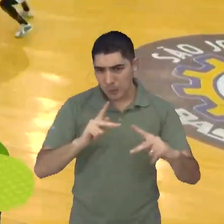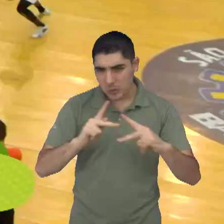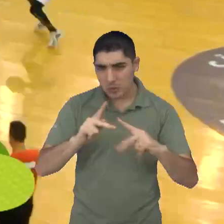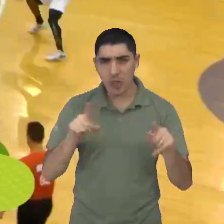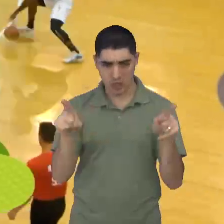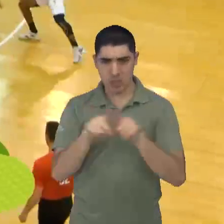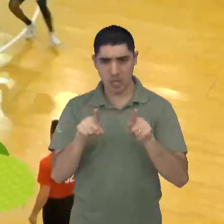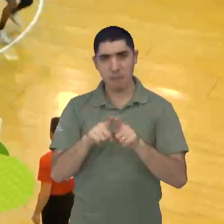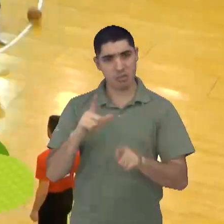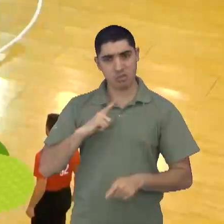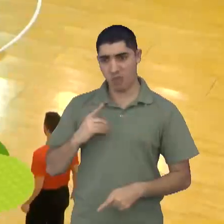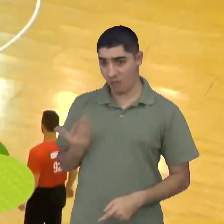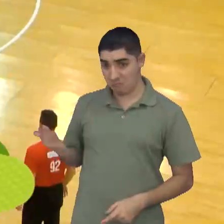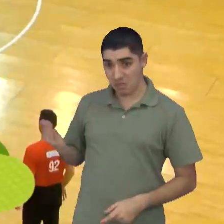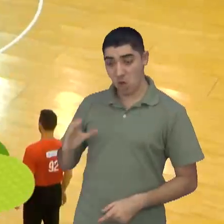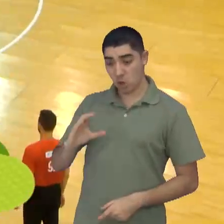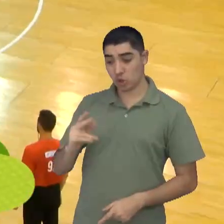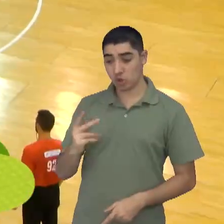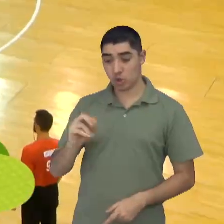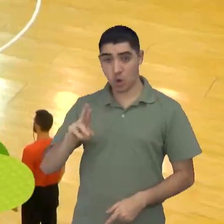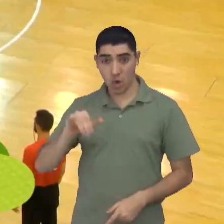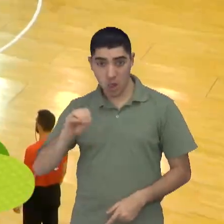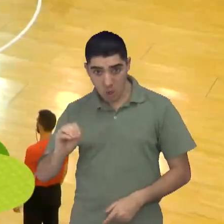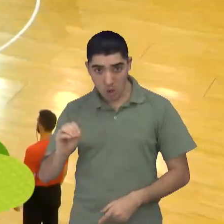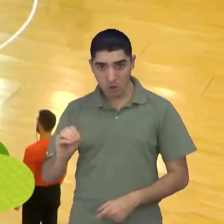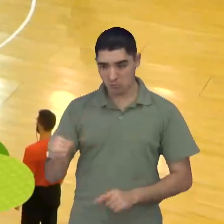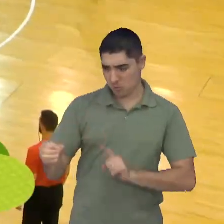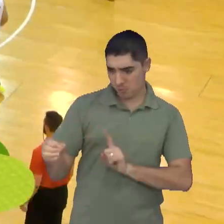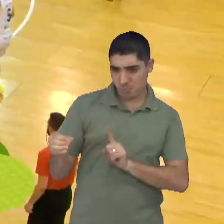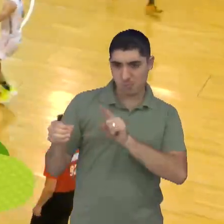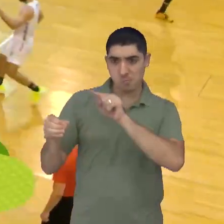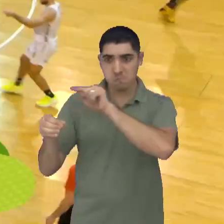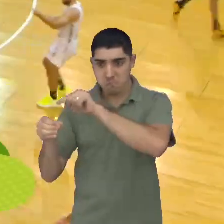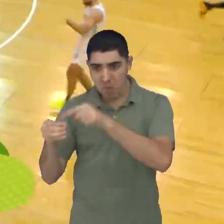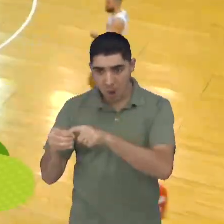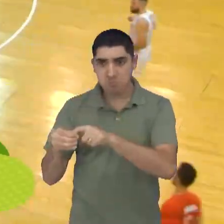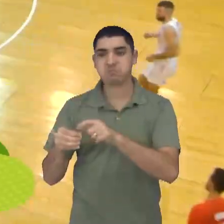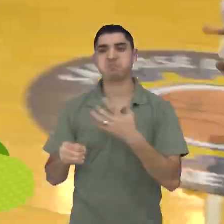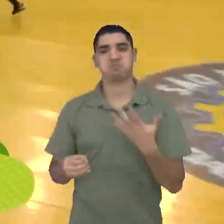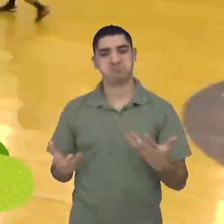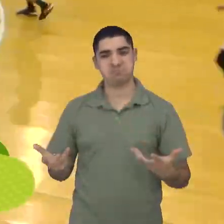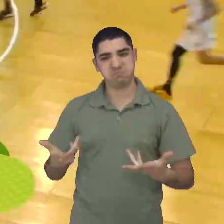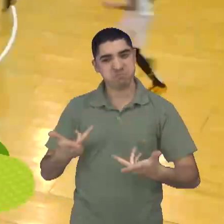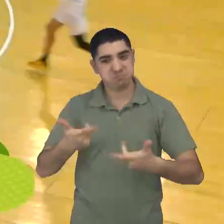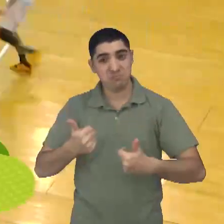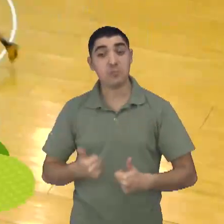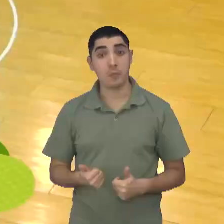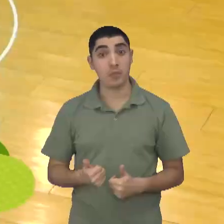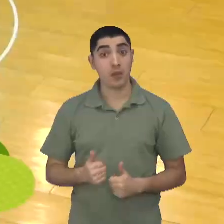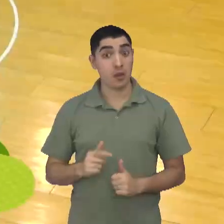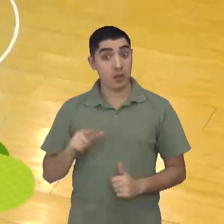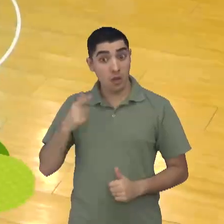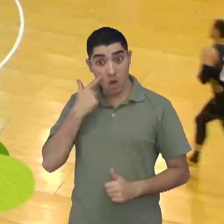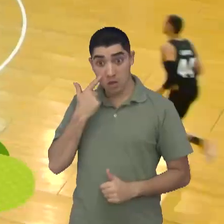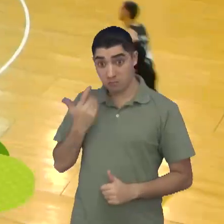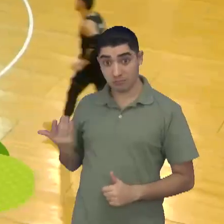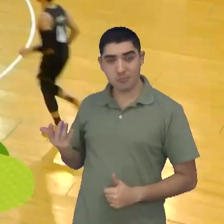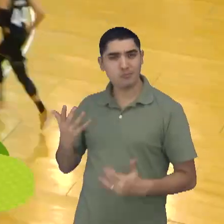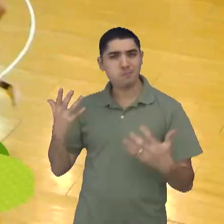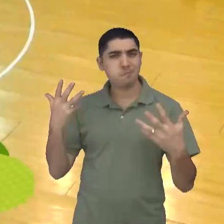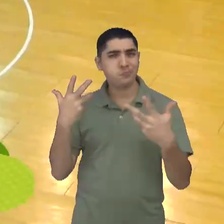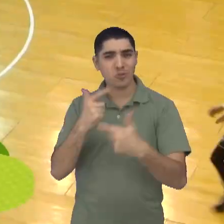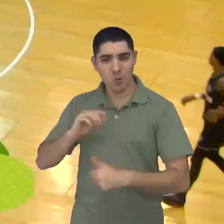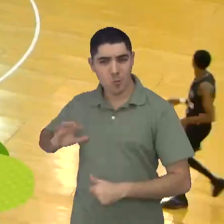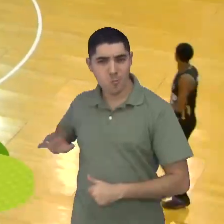tinha seus gringos. Chouro encara a marcação, faz o giro e pontua. Depois da bonita assistência para